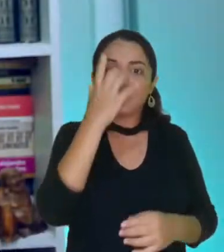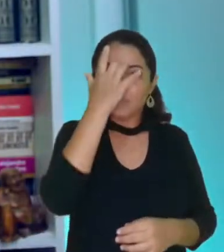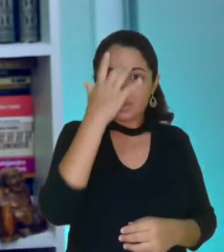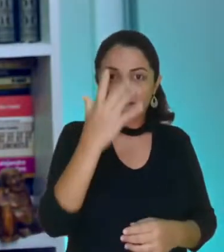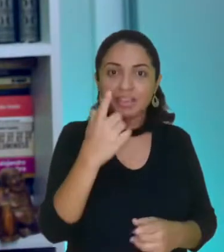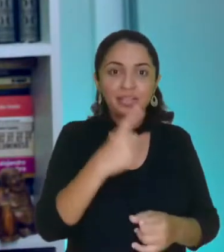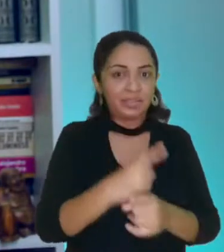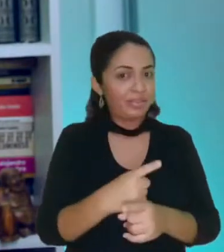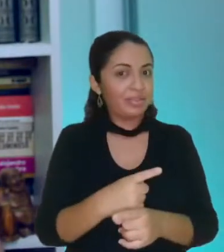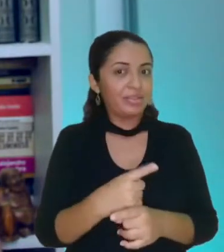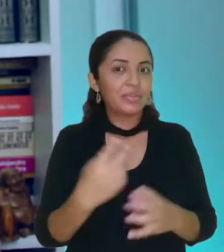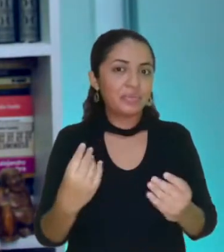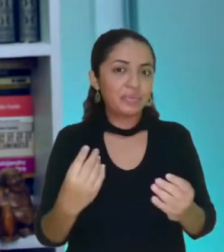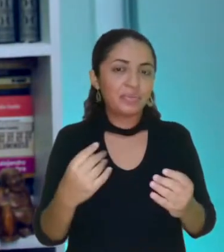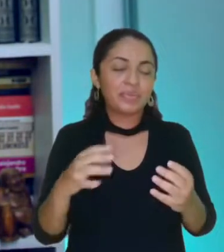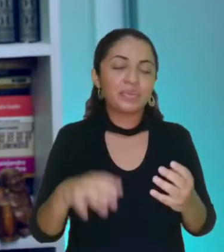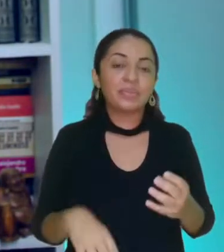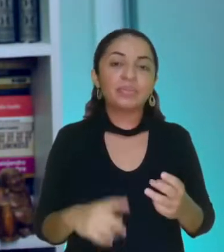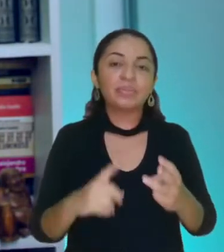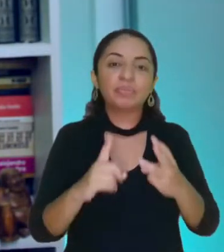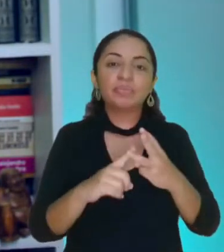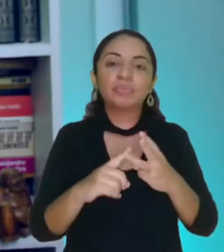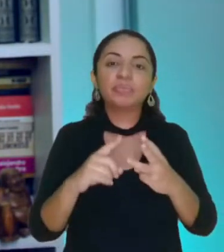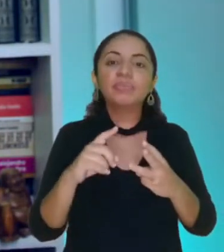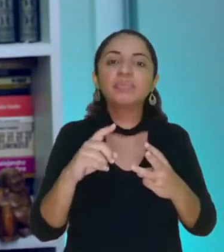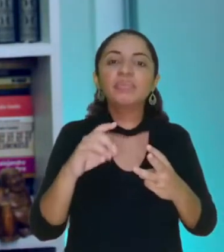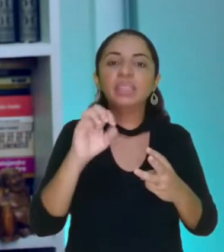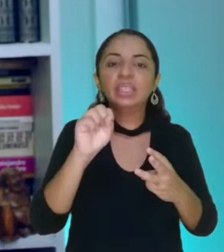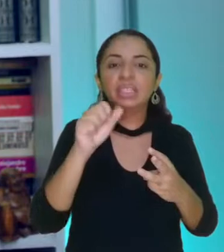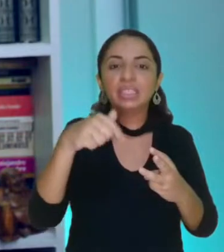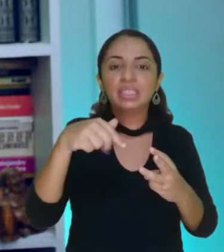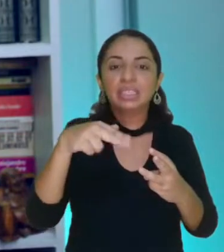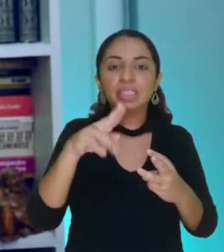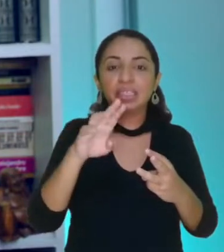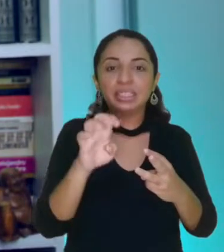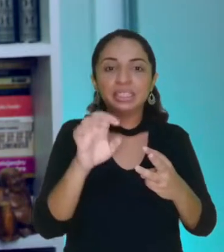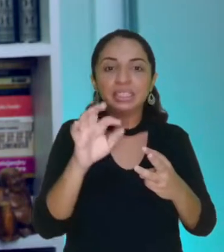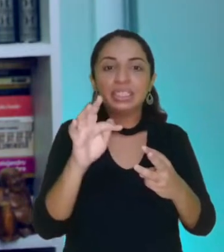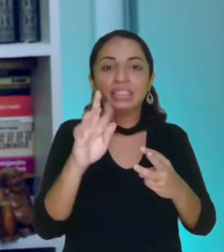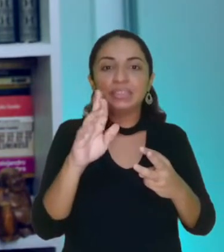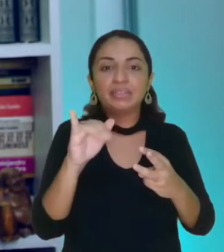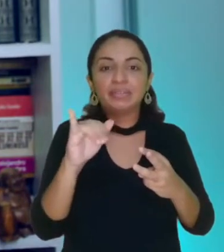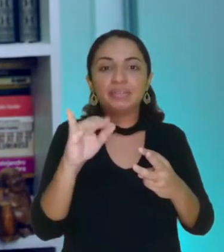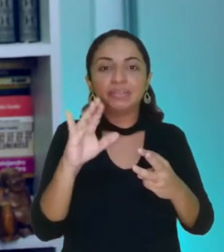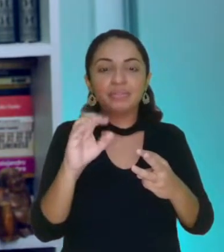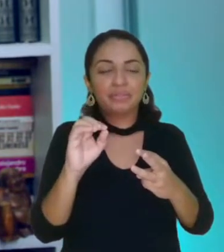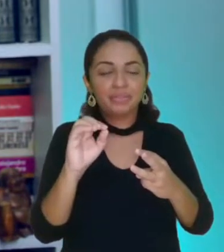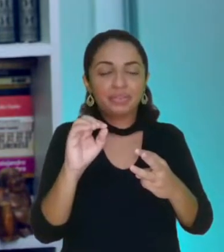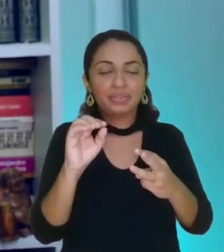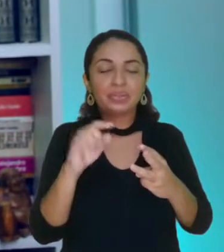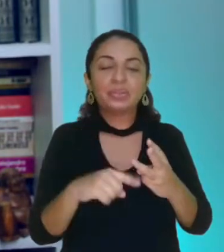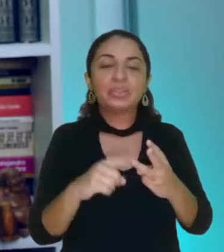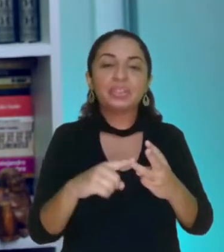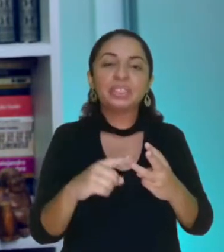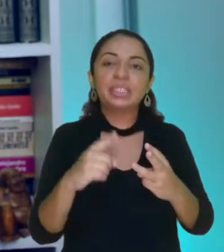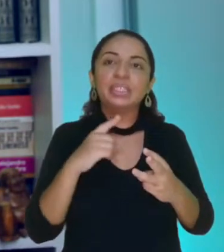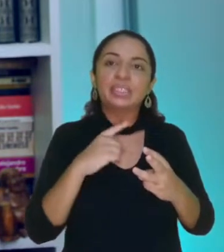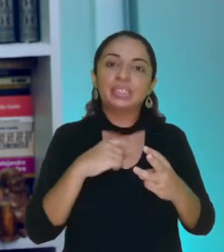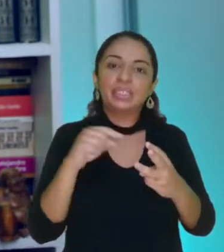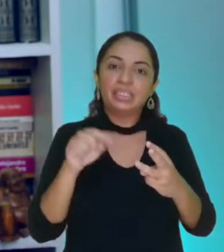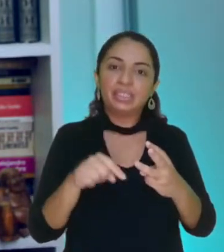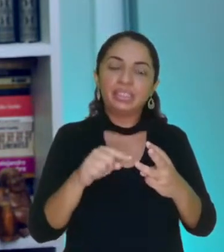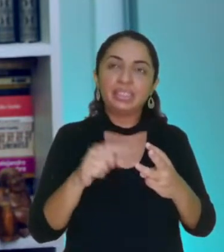encontrar. Tem muitos aqui. A Sangue Frio, o grande clássico do Truman Capote. Eu li A Sangue Frio nessa edição, mas eu tenho uma